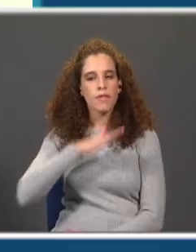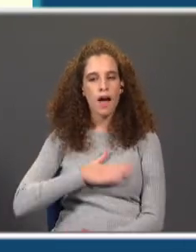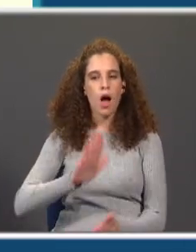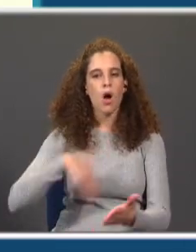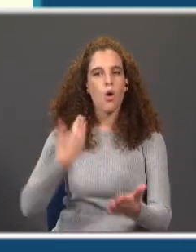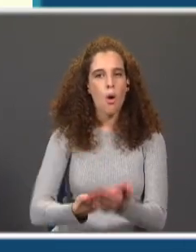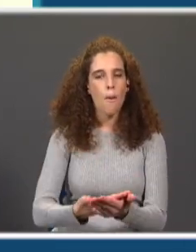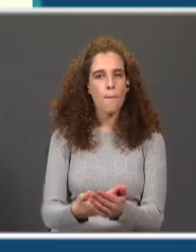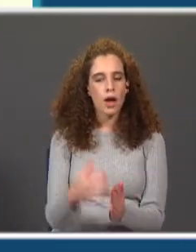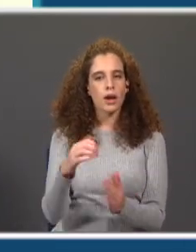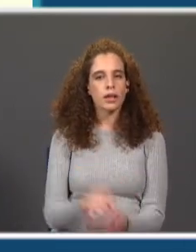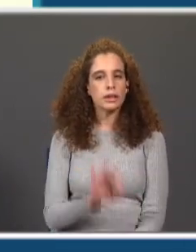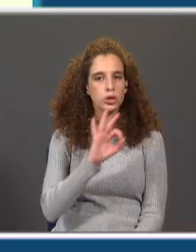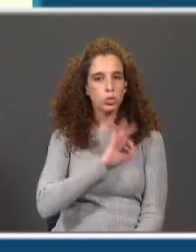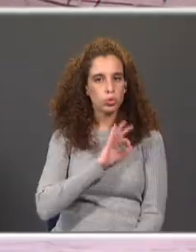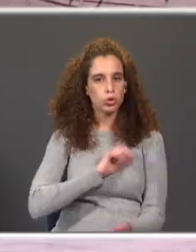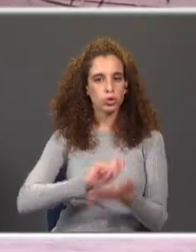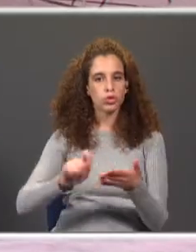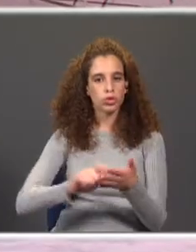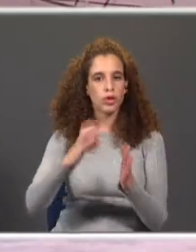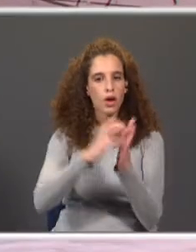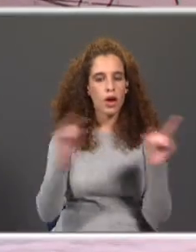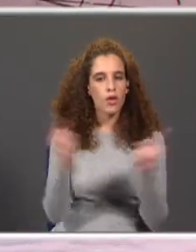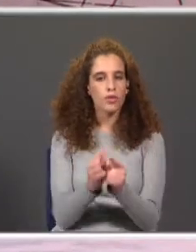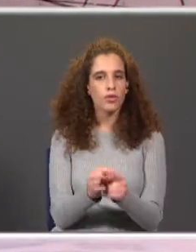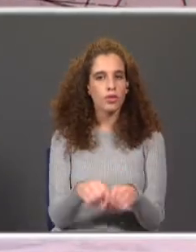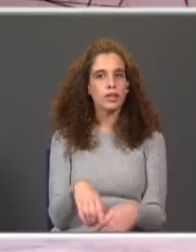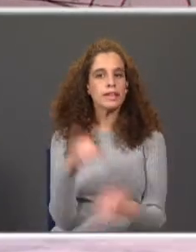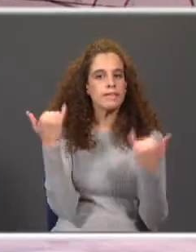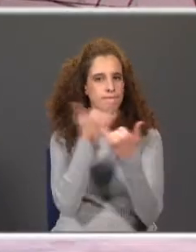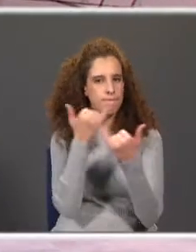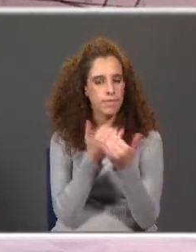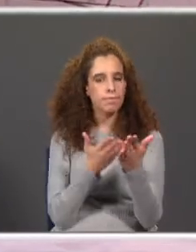para que o cronista fosse indecentemente feliz? Vamos terminar.